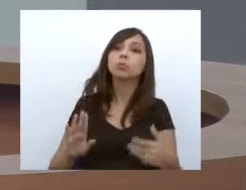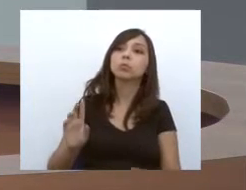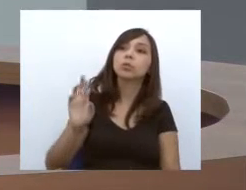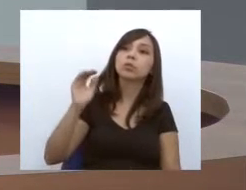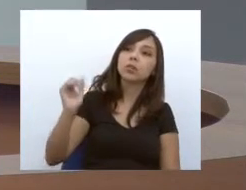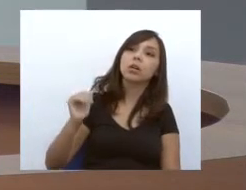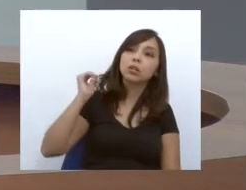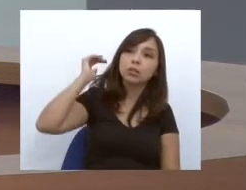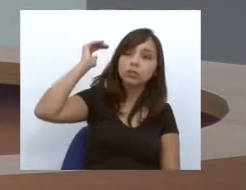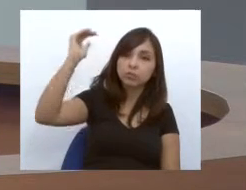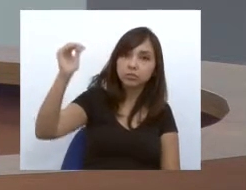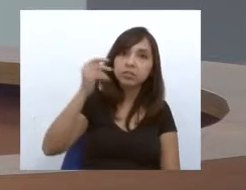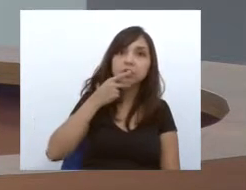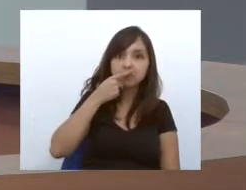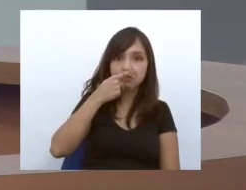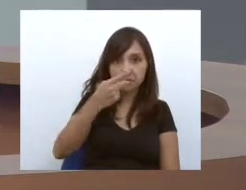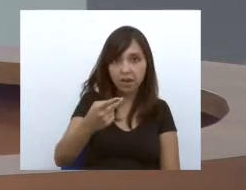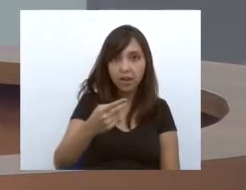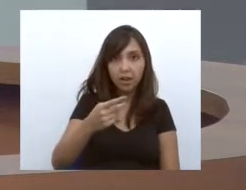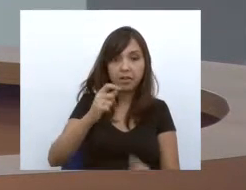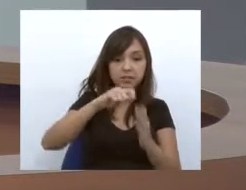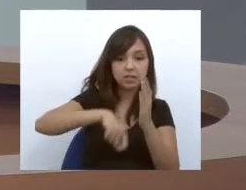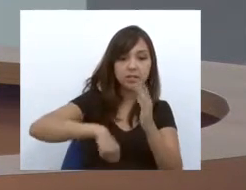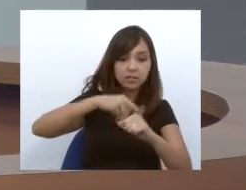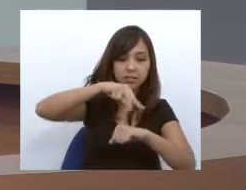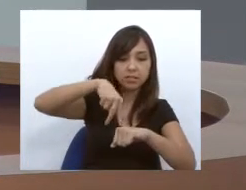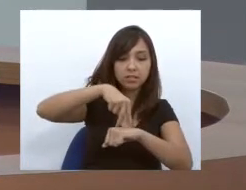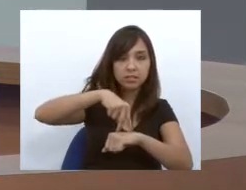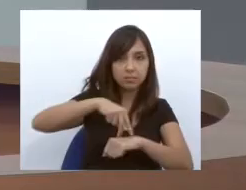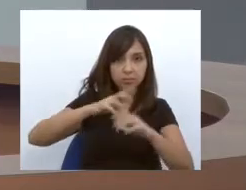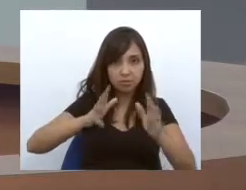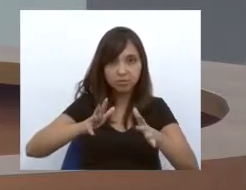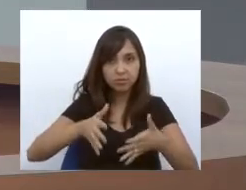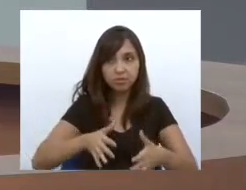autoridade falasse sem estar inscrito da tribuna.